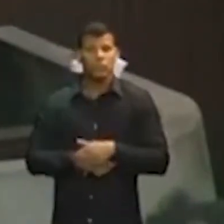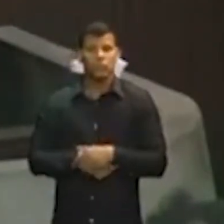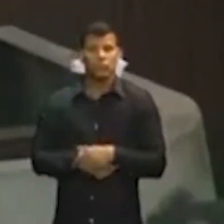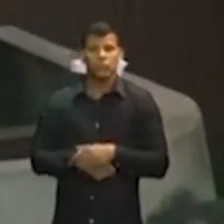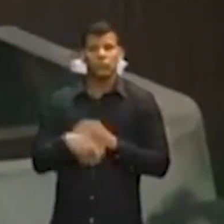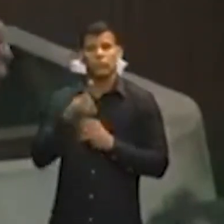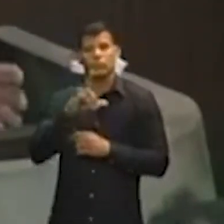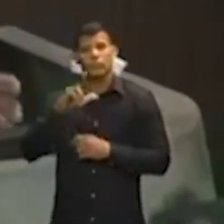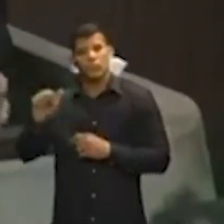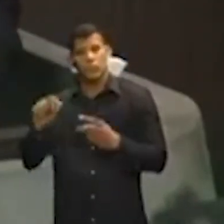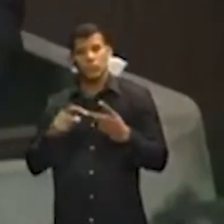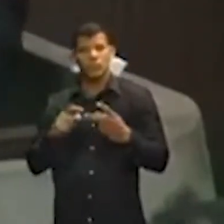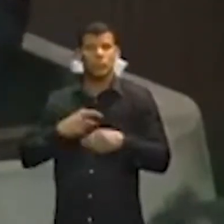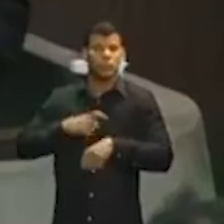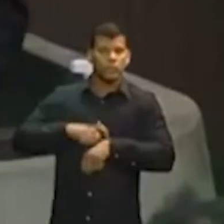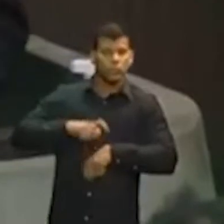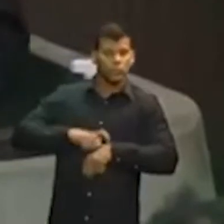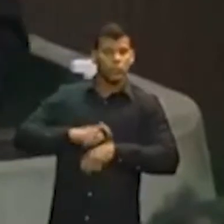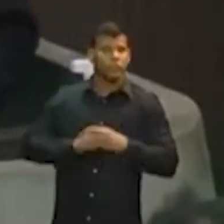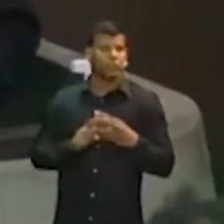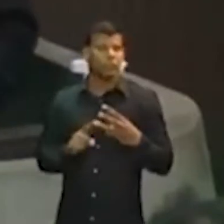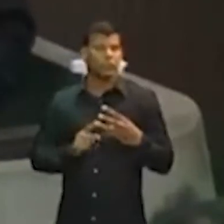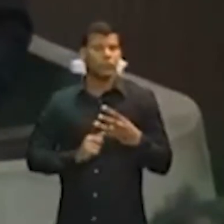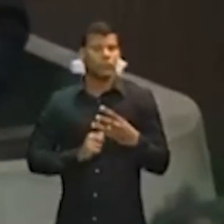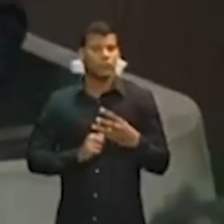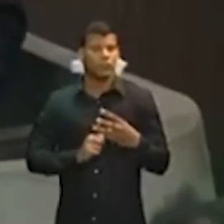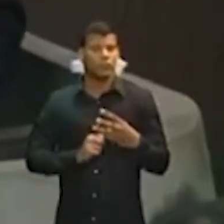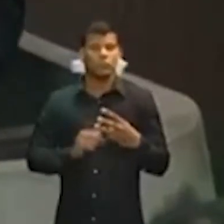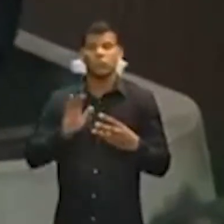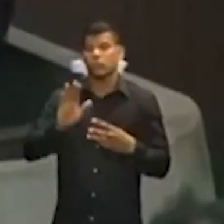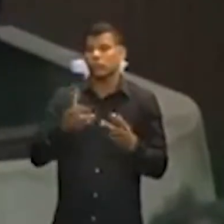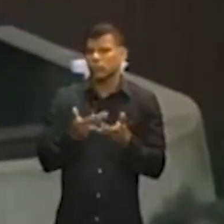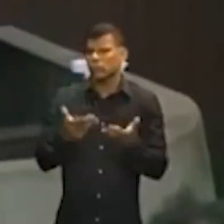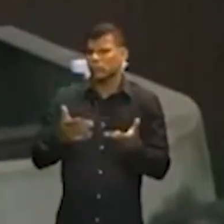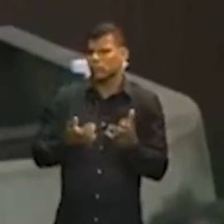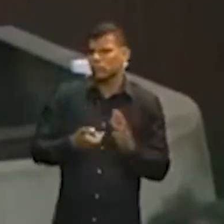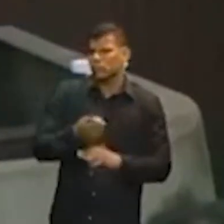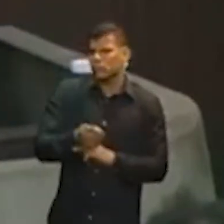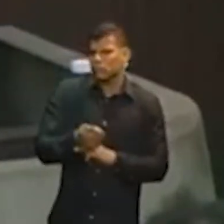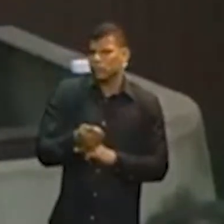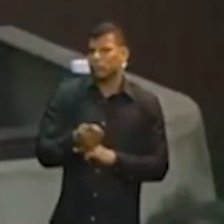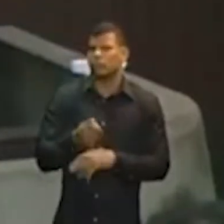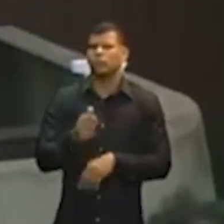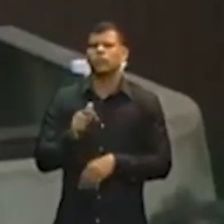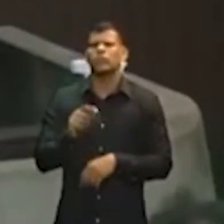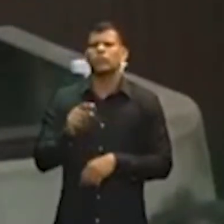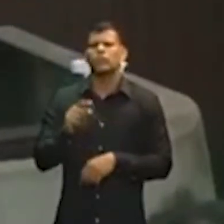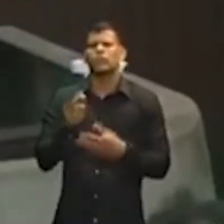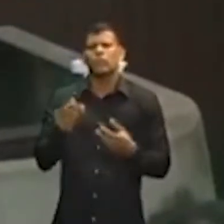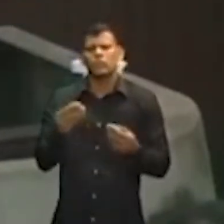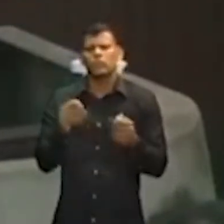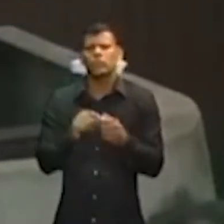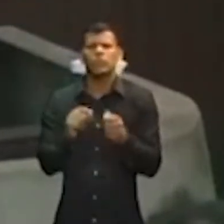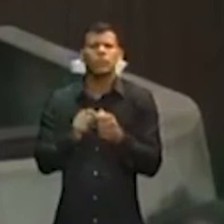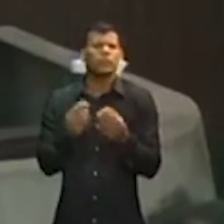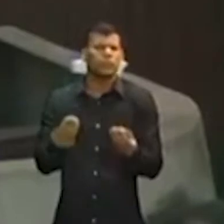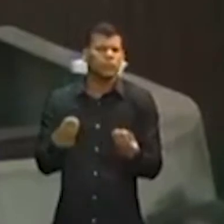comprova o dia, a data, a hora, né? E tem uma coisa, doutora Silvana, eles sabem como é que eles